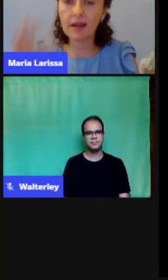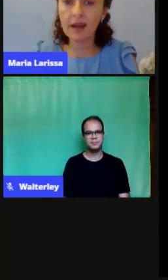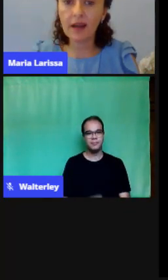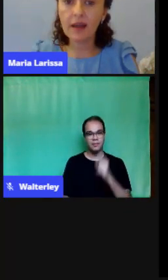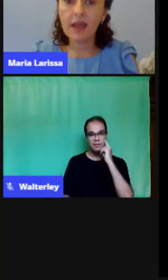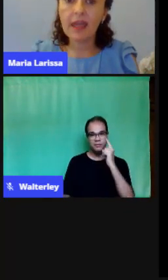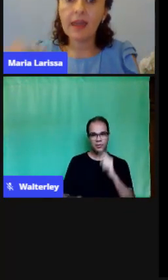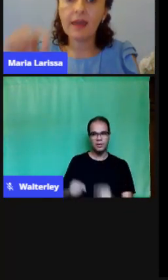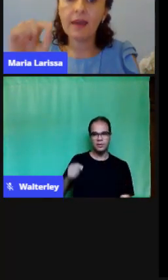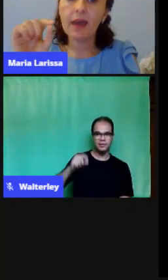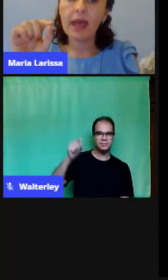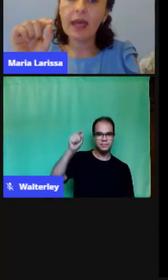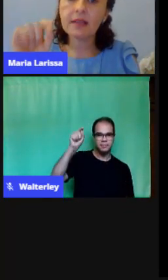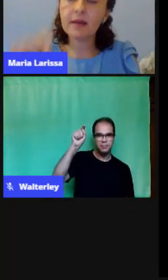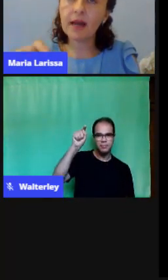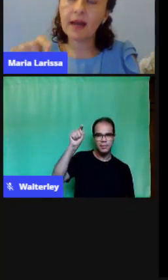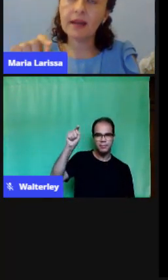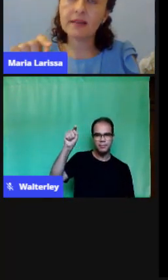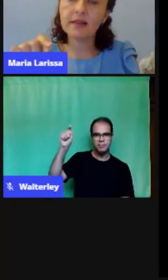Você marcar